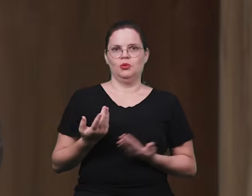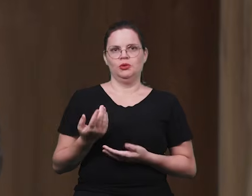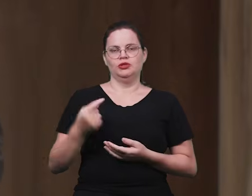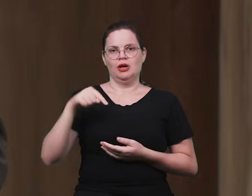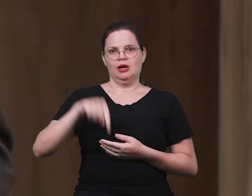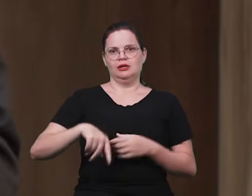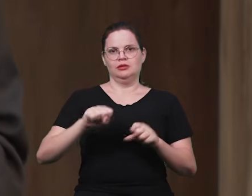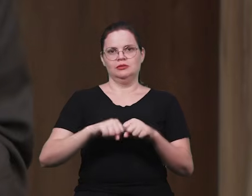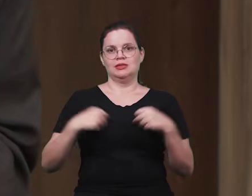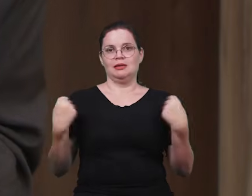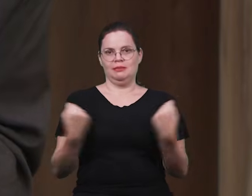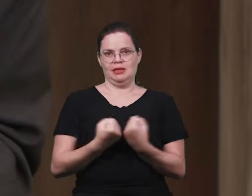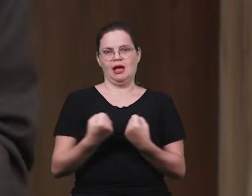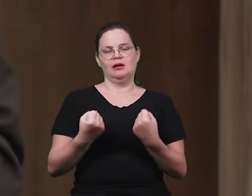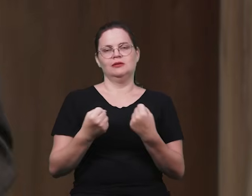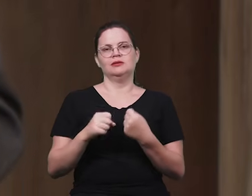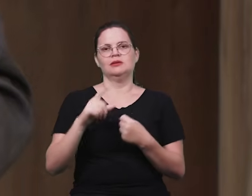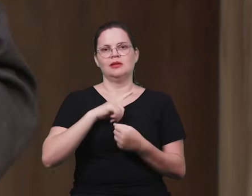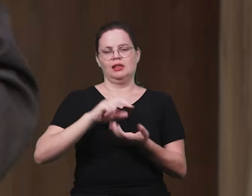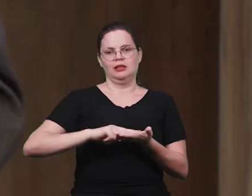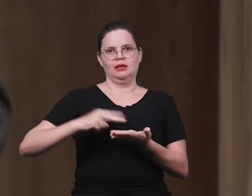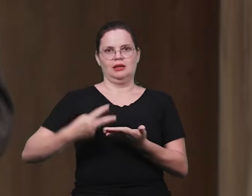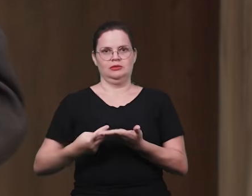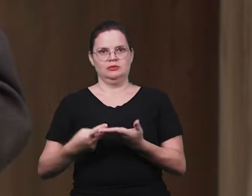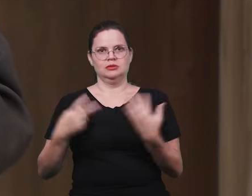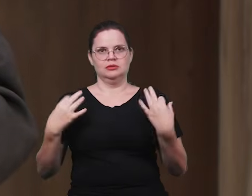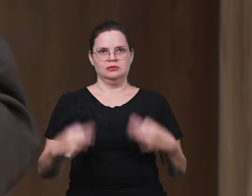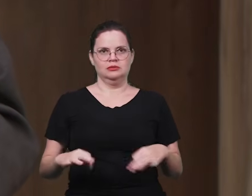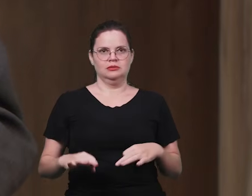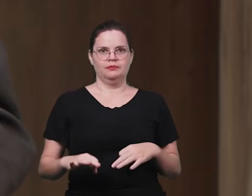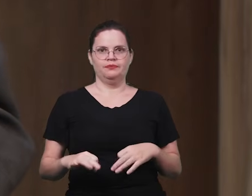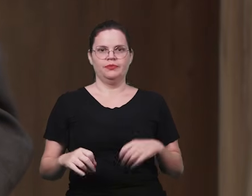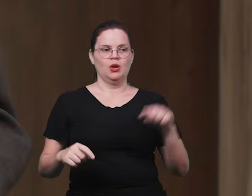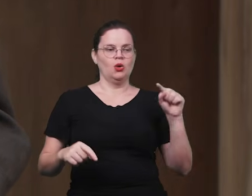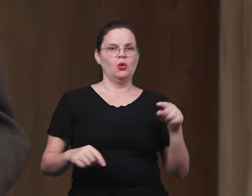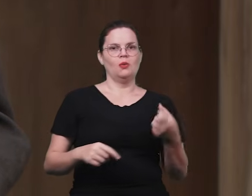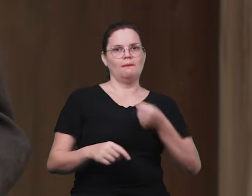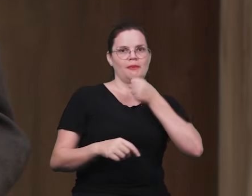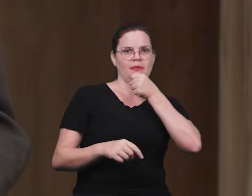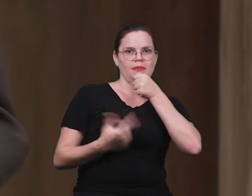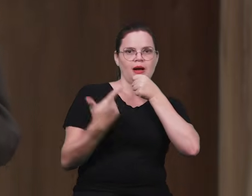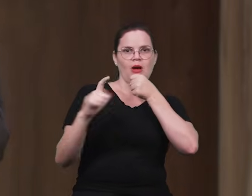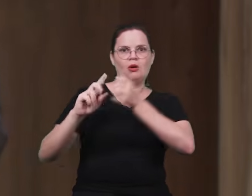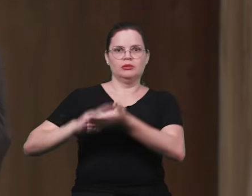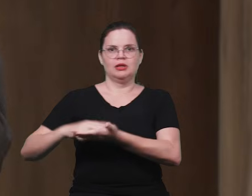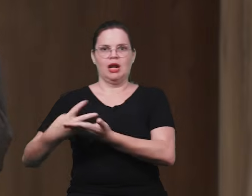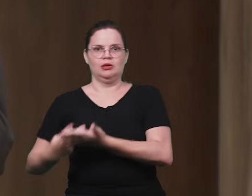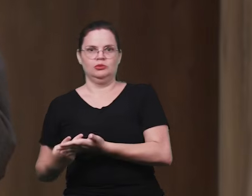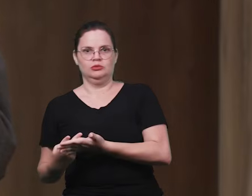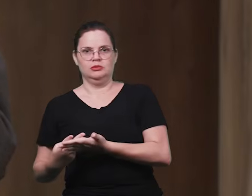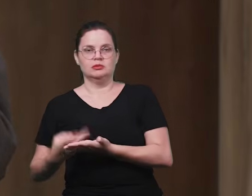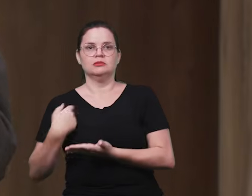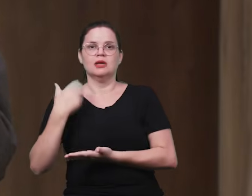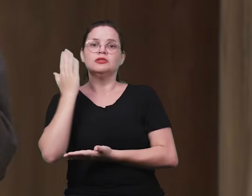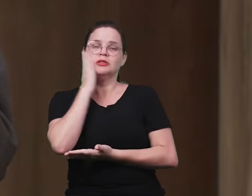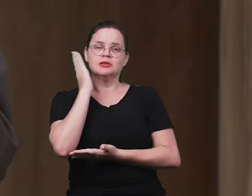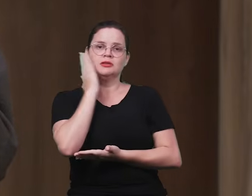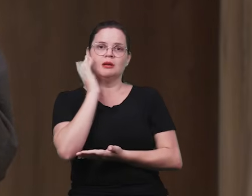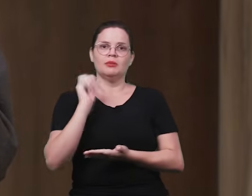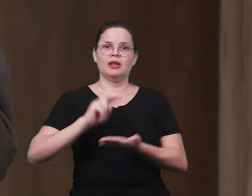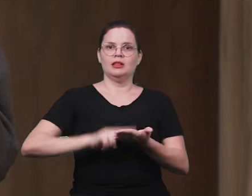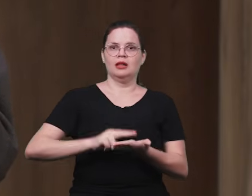nossos seminários a tradução, né? Um fala, outro traduz. E sabe-se que na